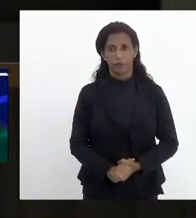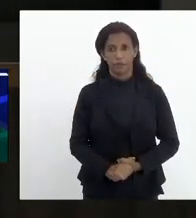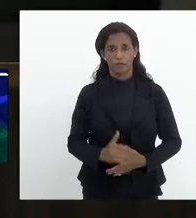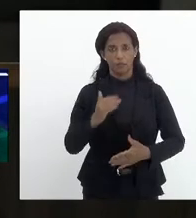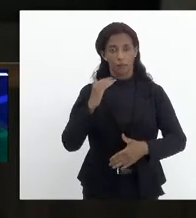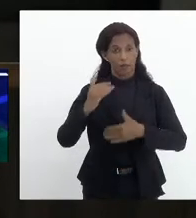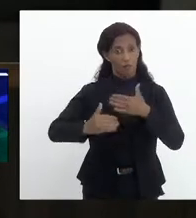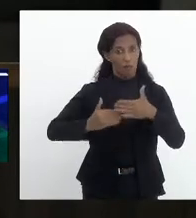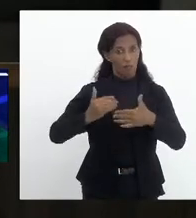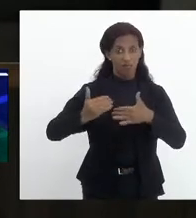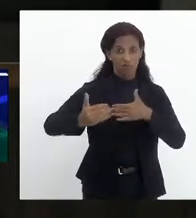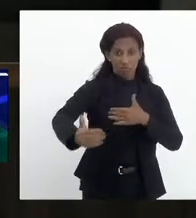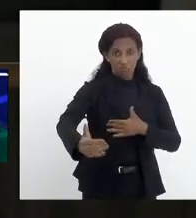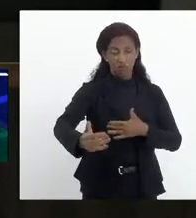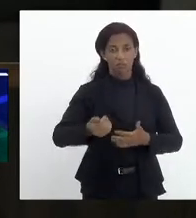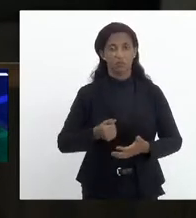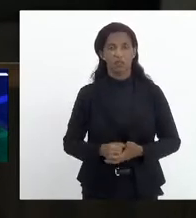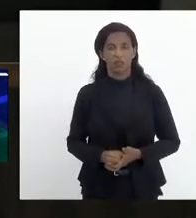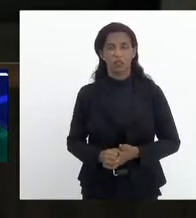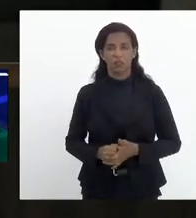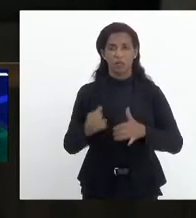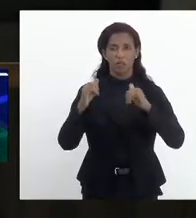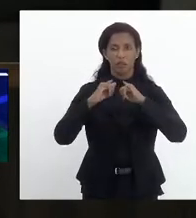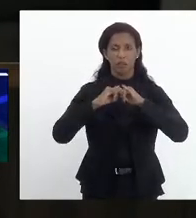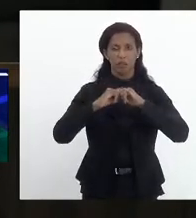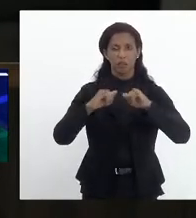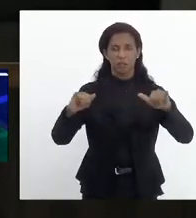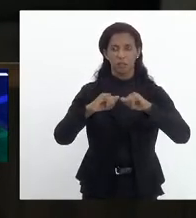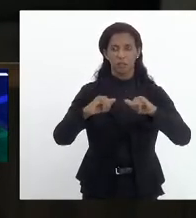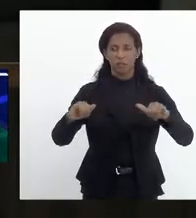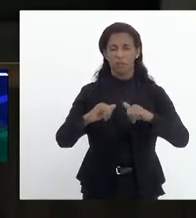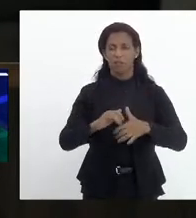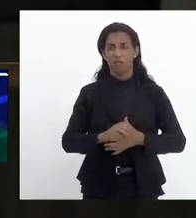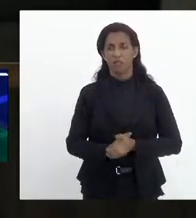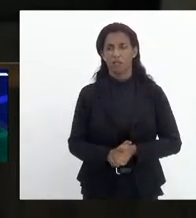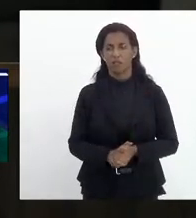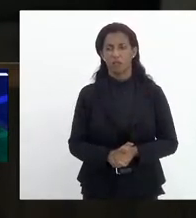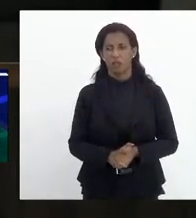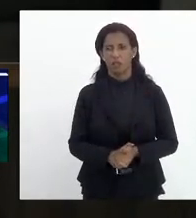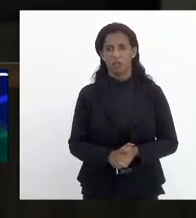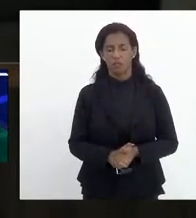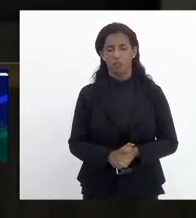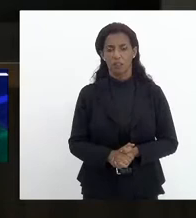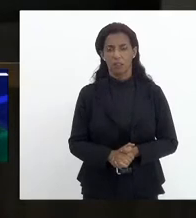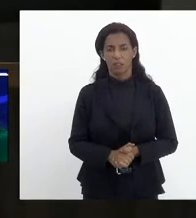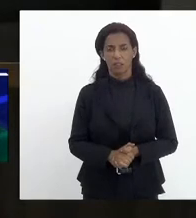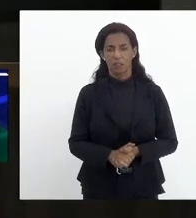avançamos ainda mais nos detalhes das mensagens, as mensagens